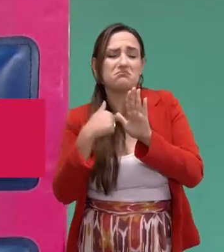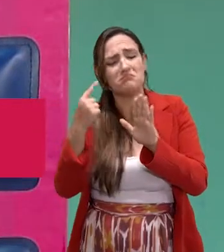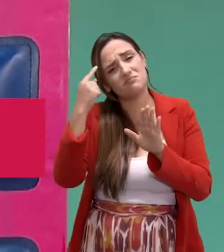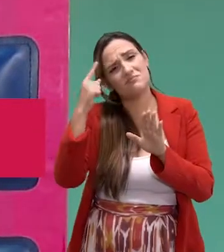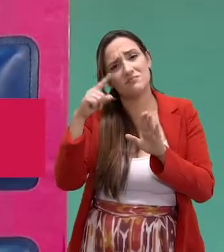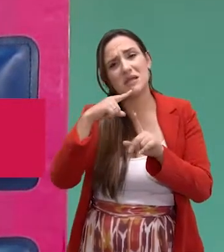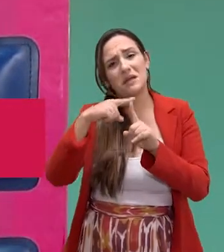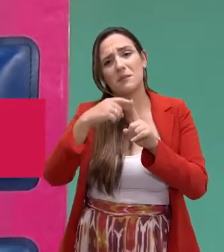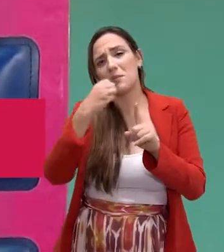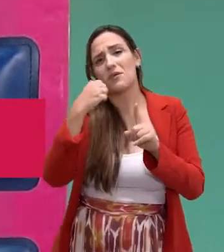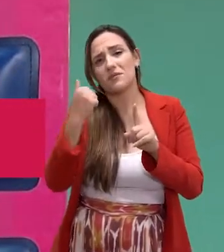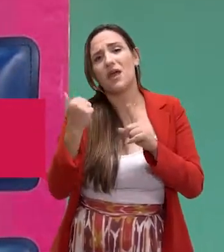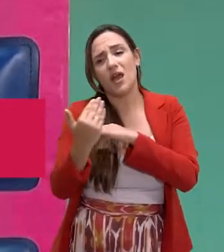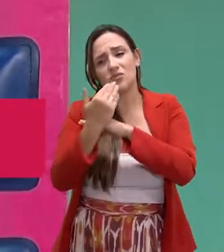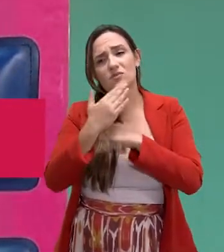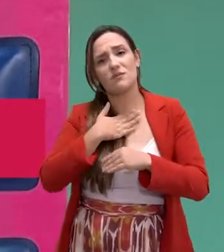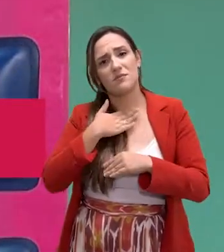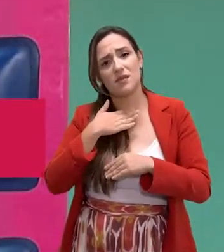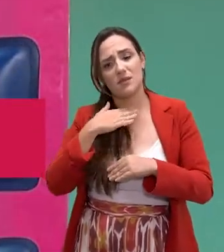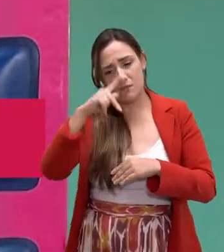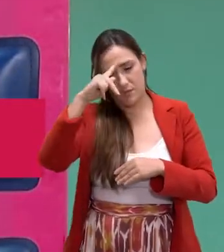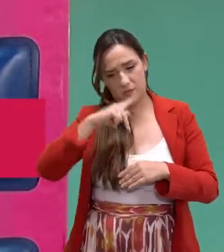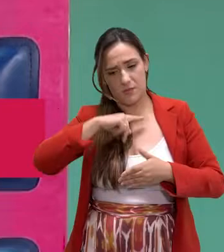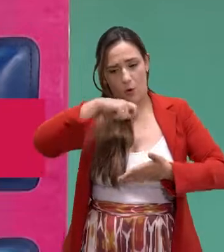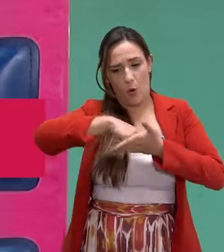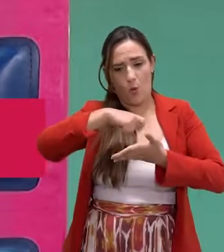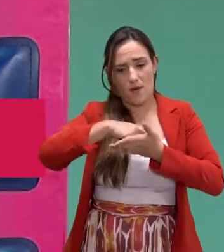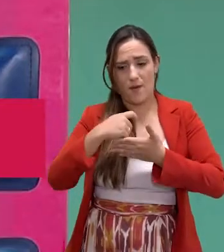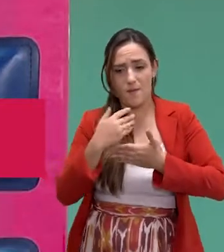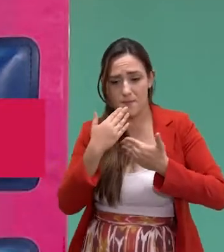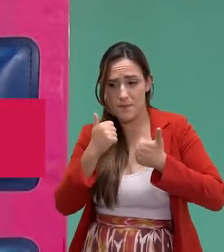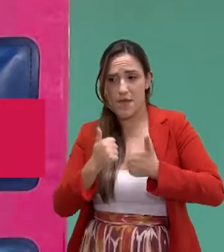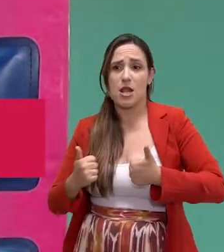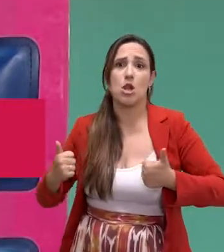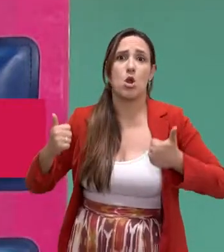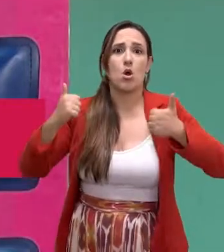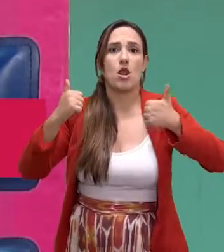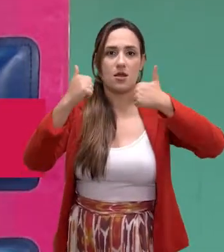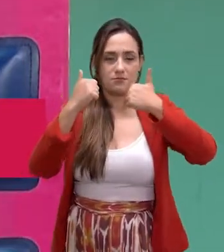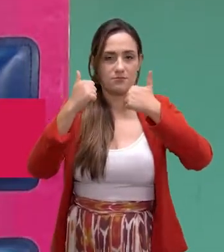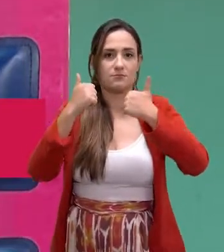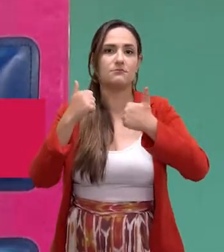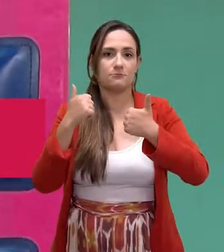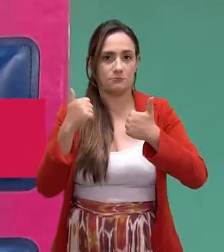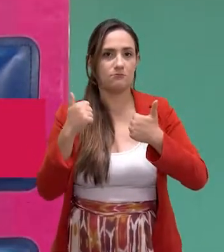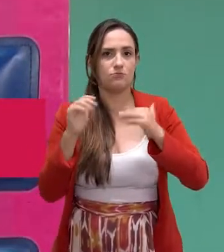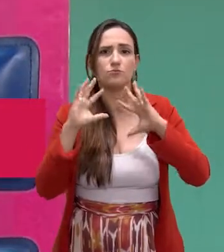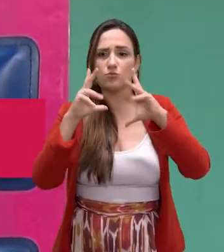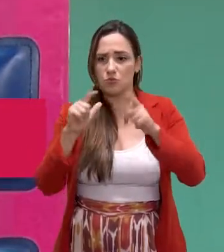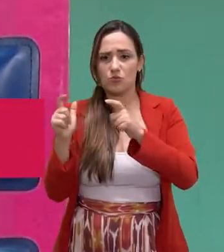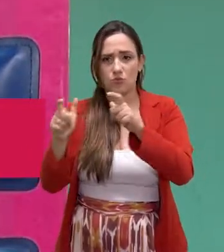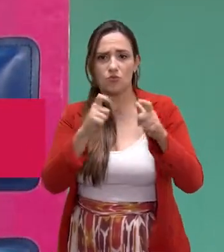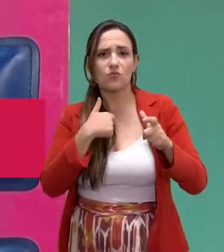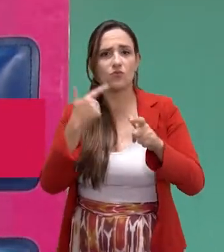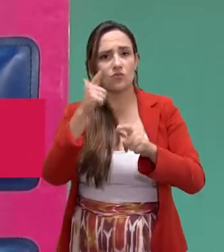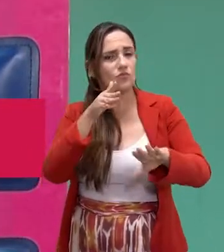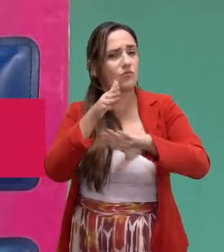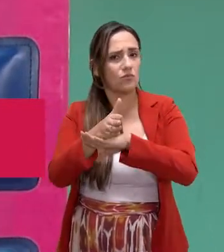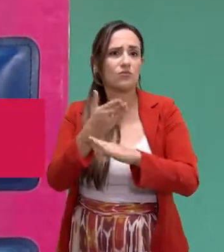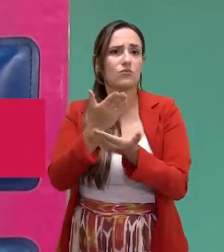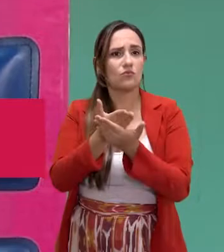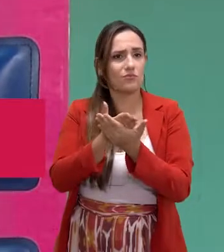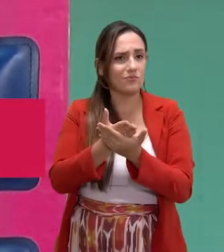que preciso mudar, não. Eu acho que me ajudou, eu acho que faz parte de toda essa conquista, assim, esses espaços